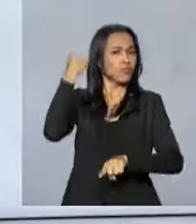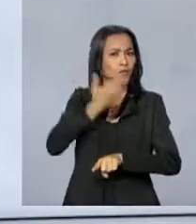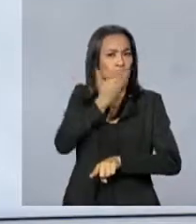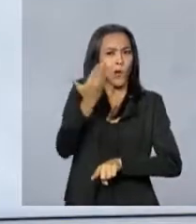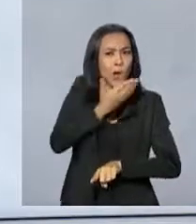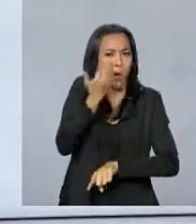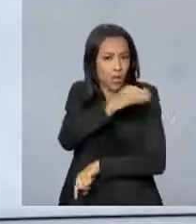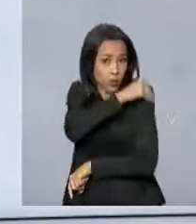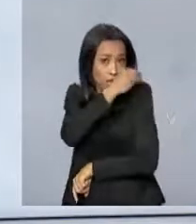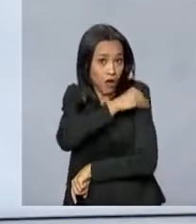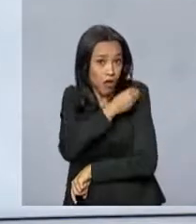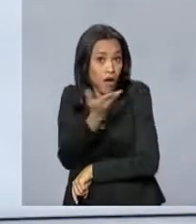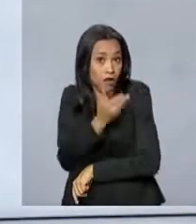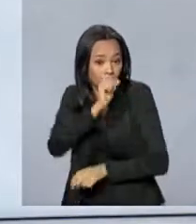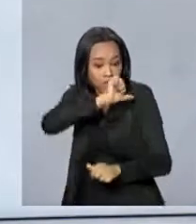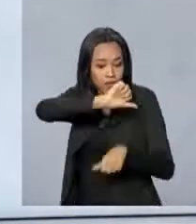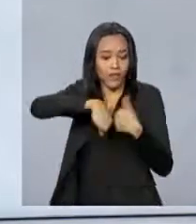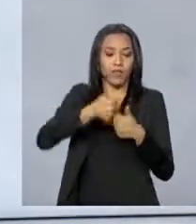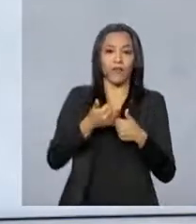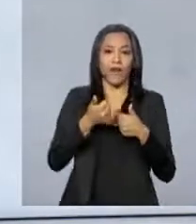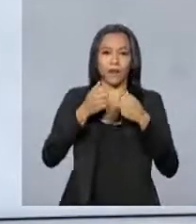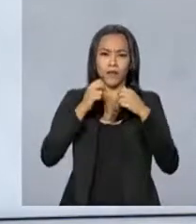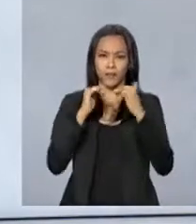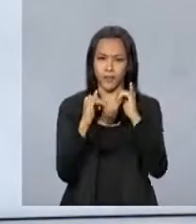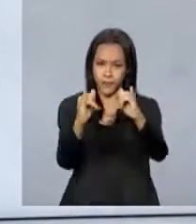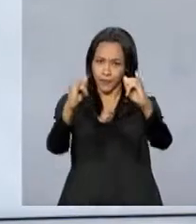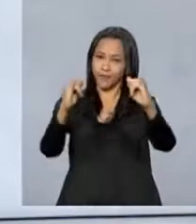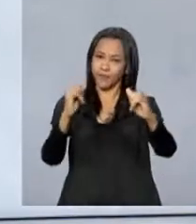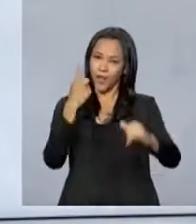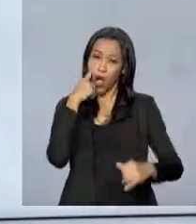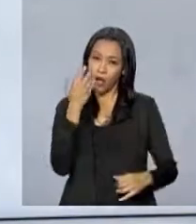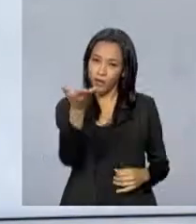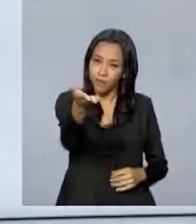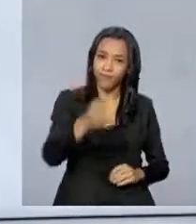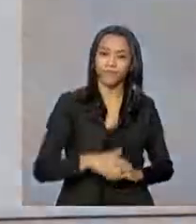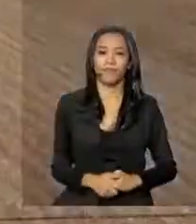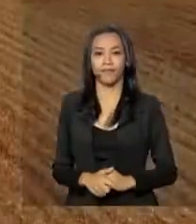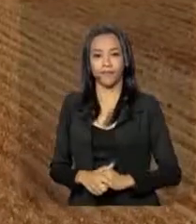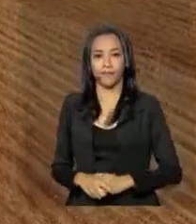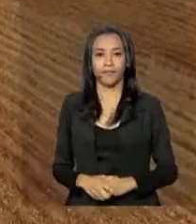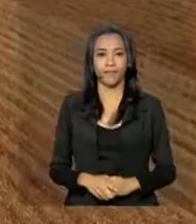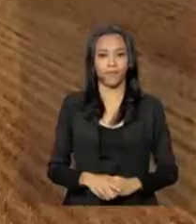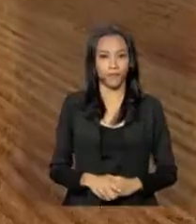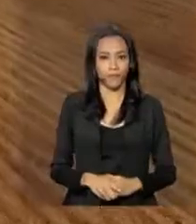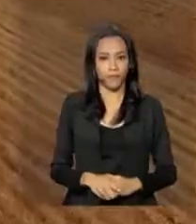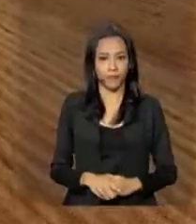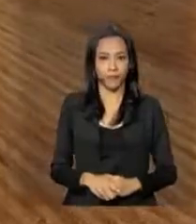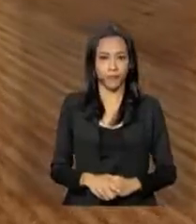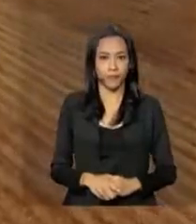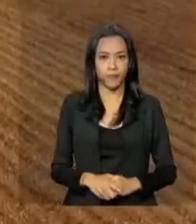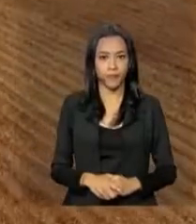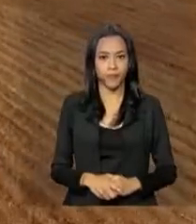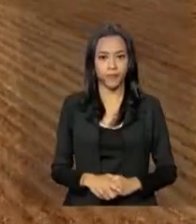da produção do etanol é transformado em eletricidade. Dá uma olhada.